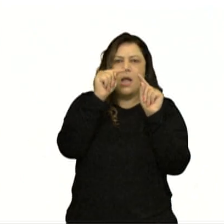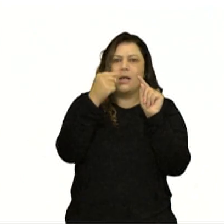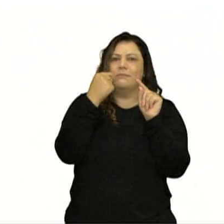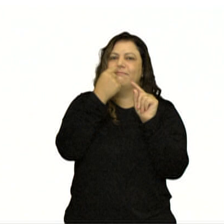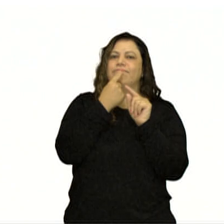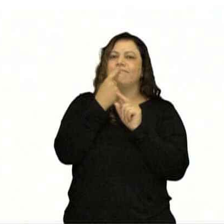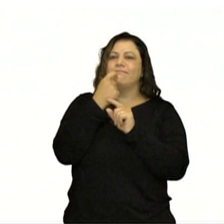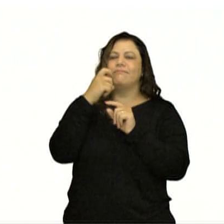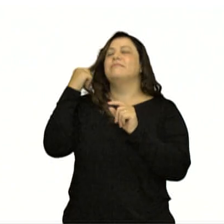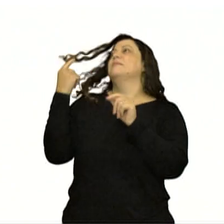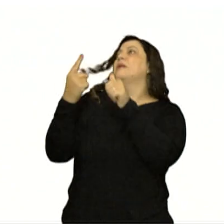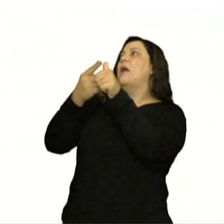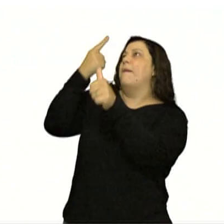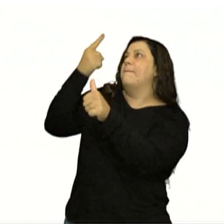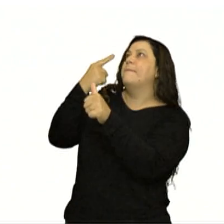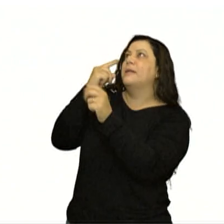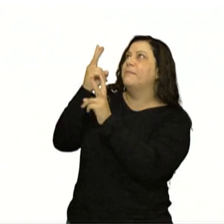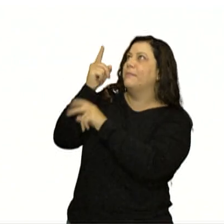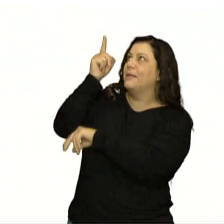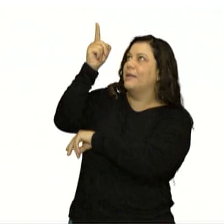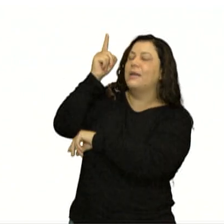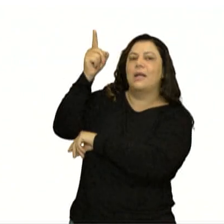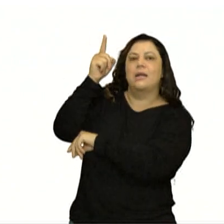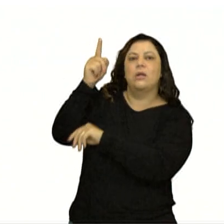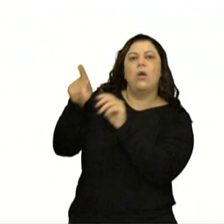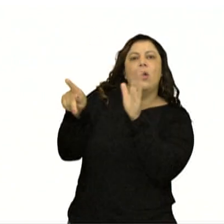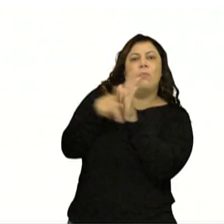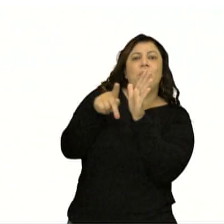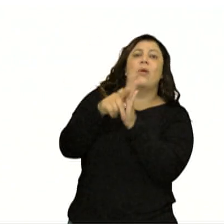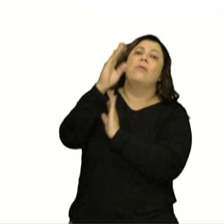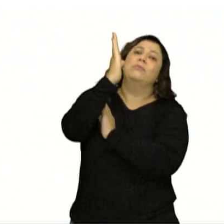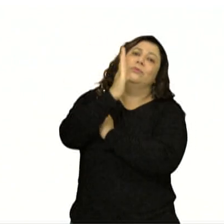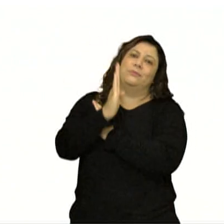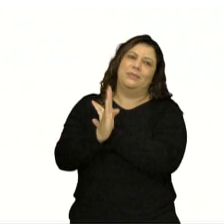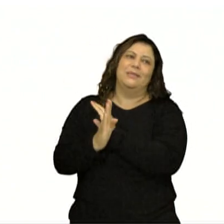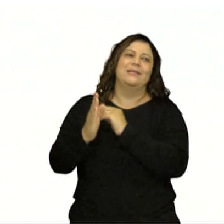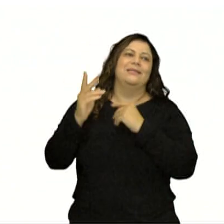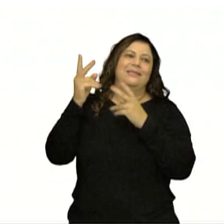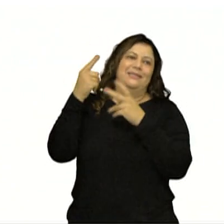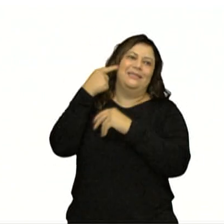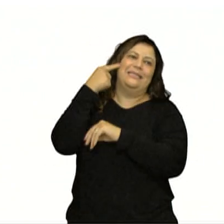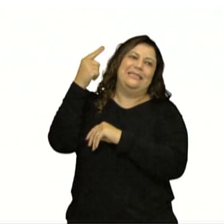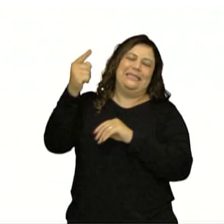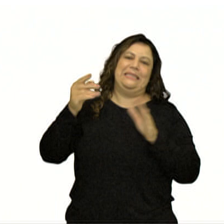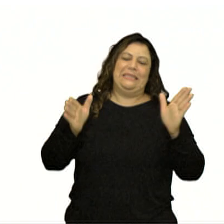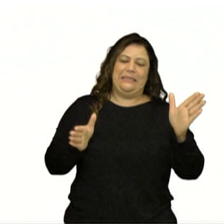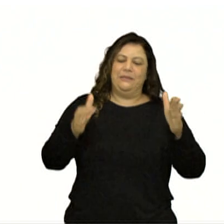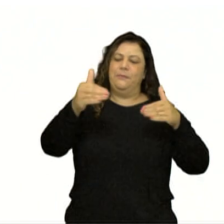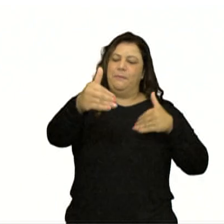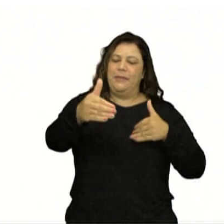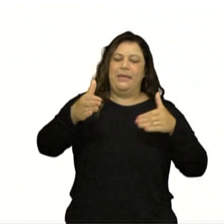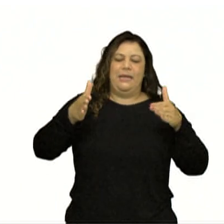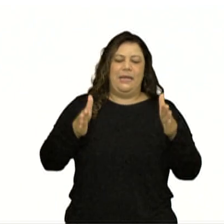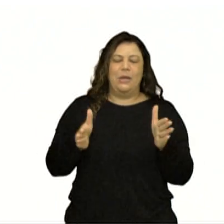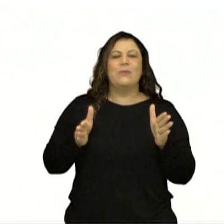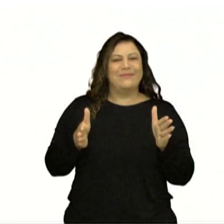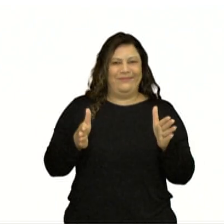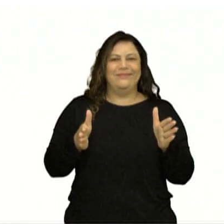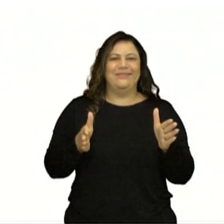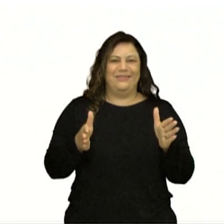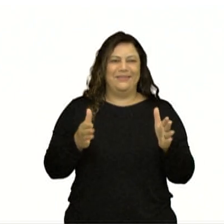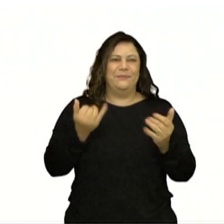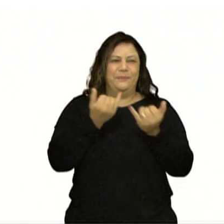Primeira câmera de fabricação brasileira, olha que bonitinho, gente, parece uma caixinha de som, né? O formatinho dela aqui, ó,